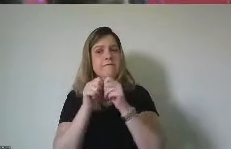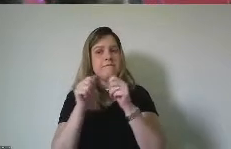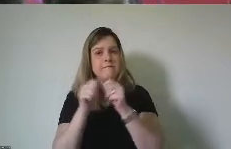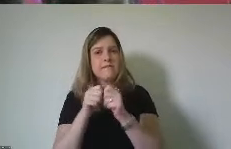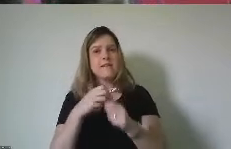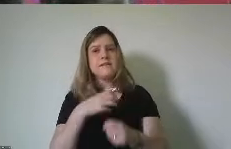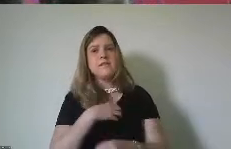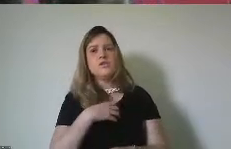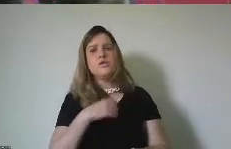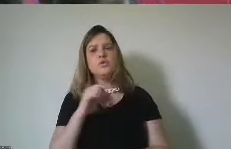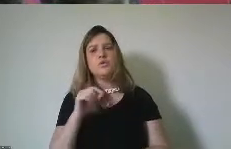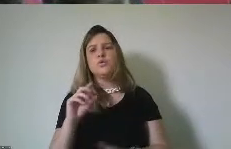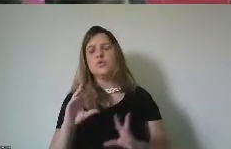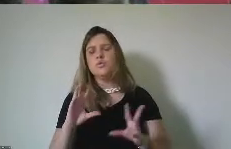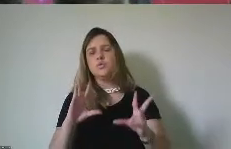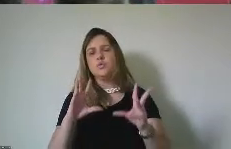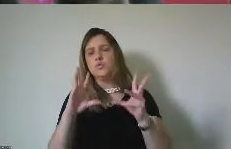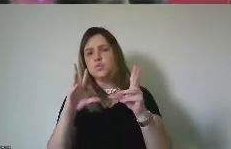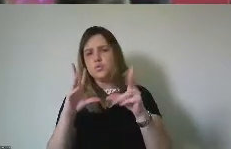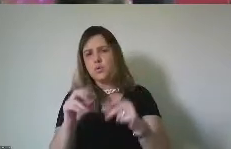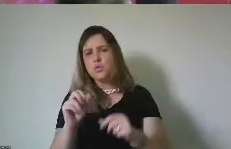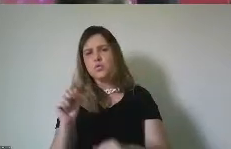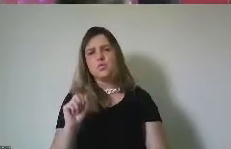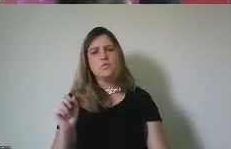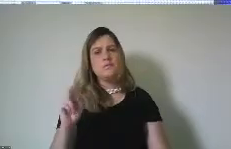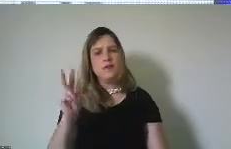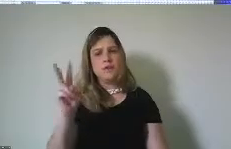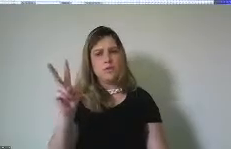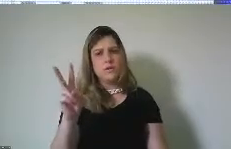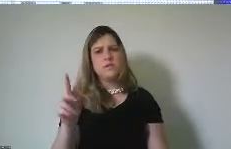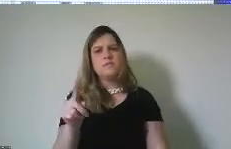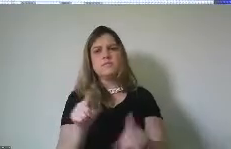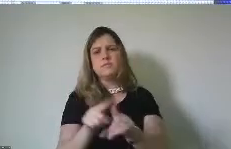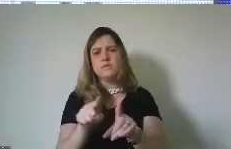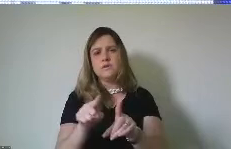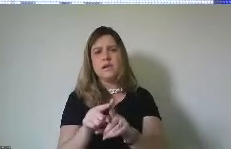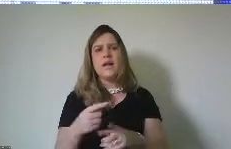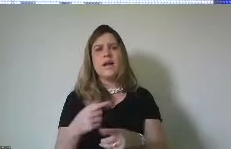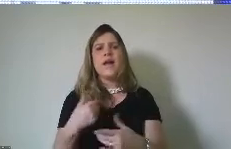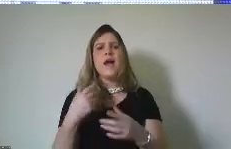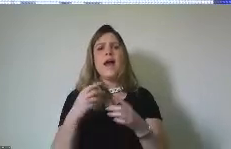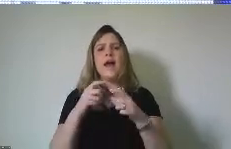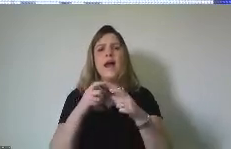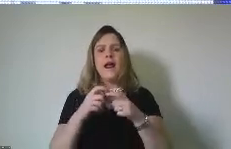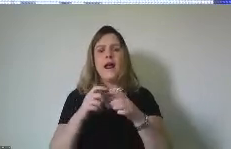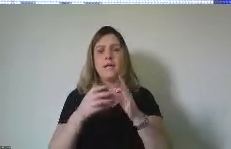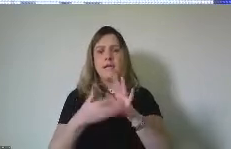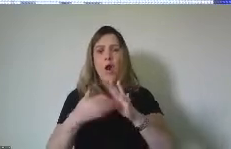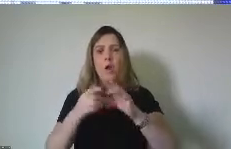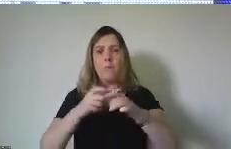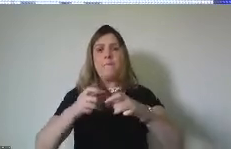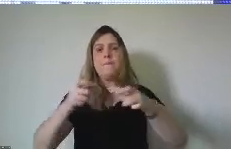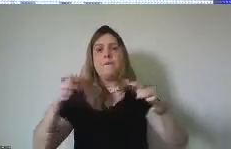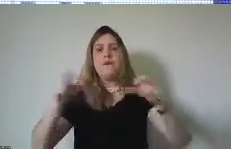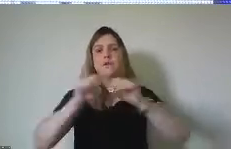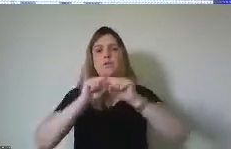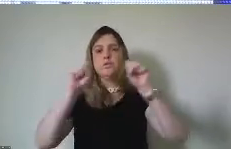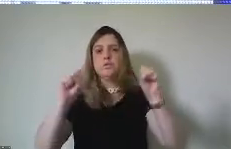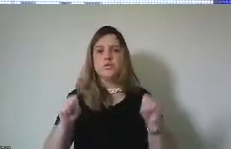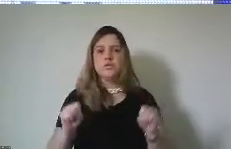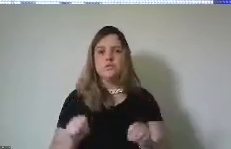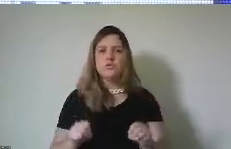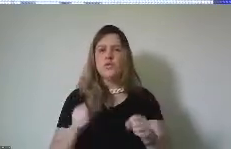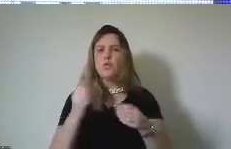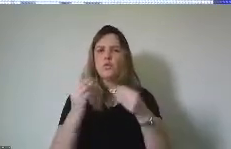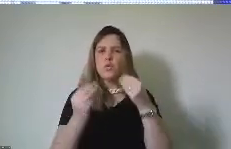todos os valores que a geração distribuída agregam ao sistema como possibilidade redução de